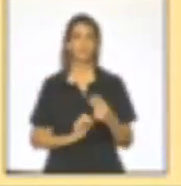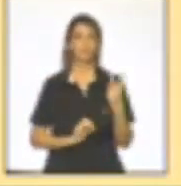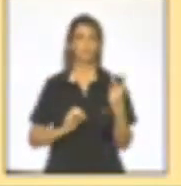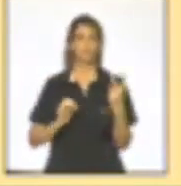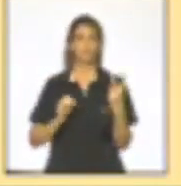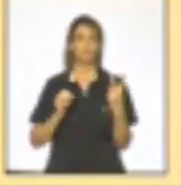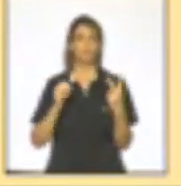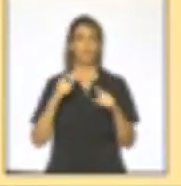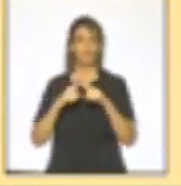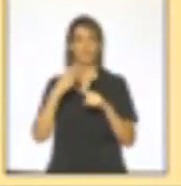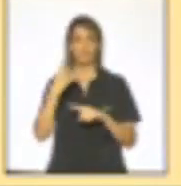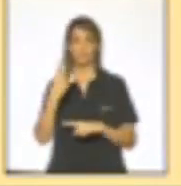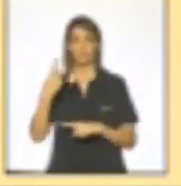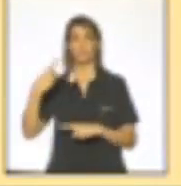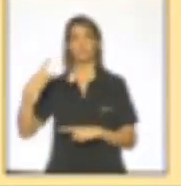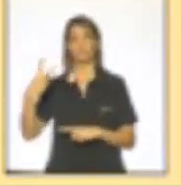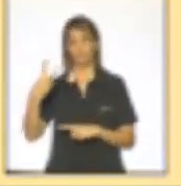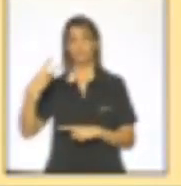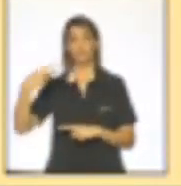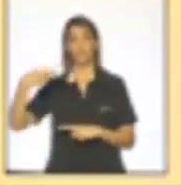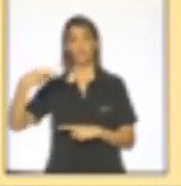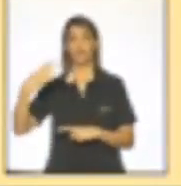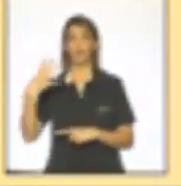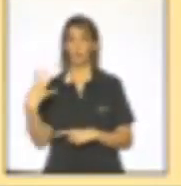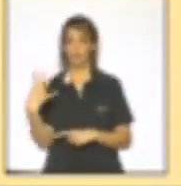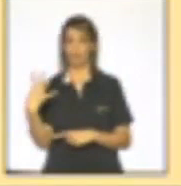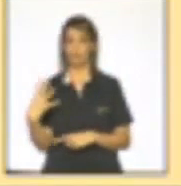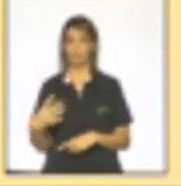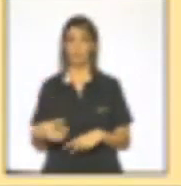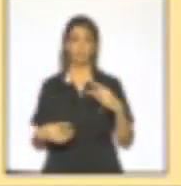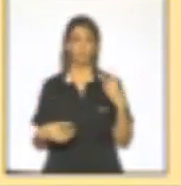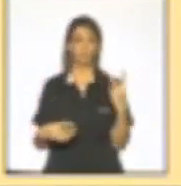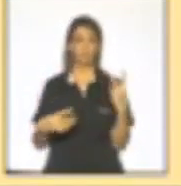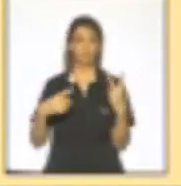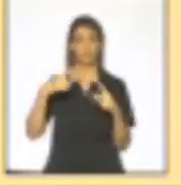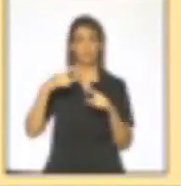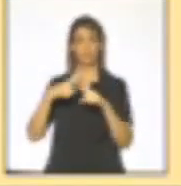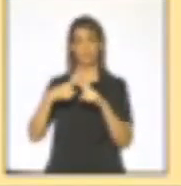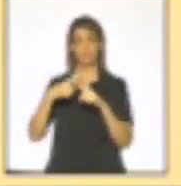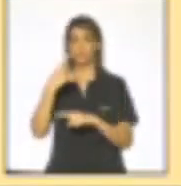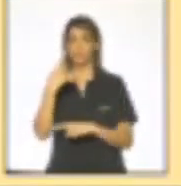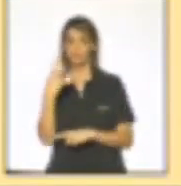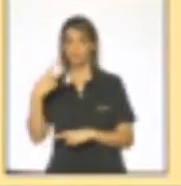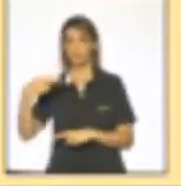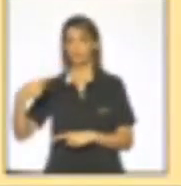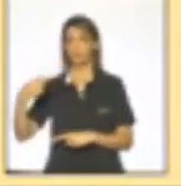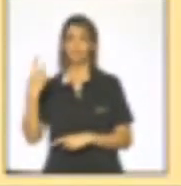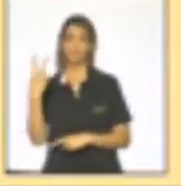2 vezes 2, 4. E 2 vezes 1, 2.